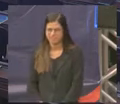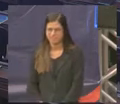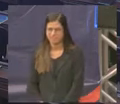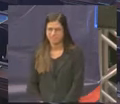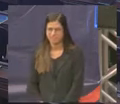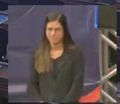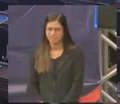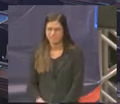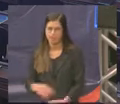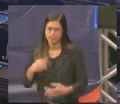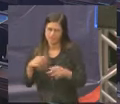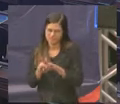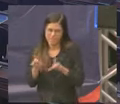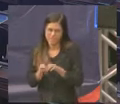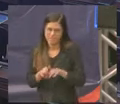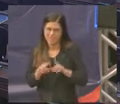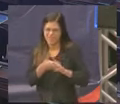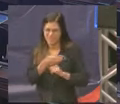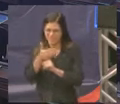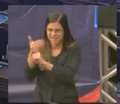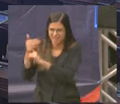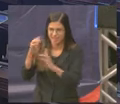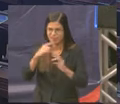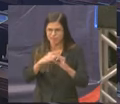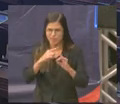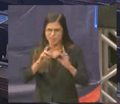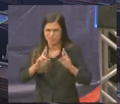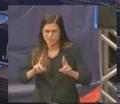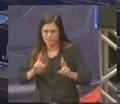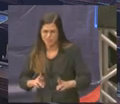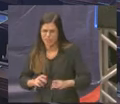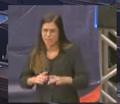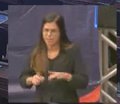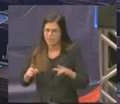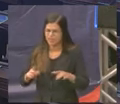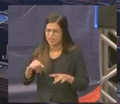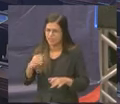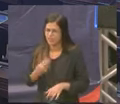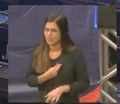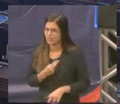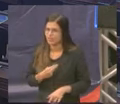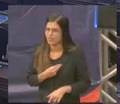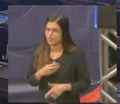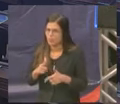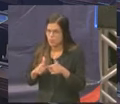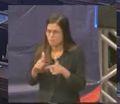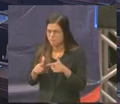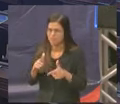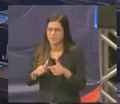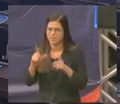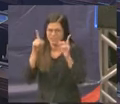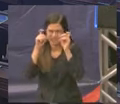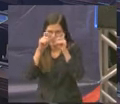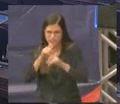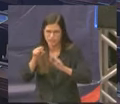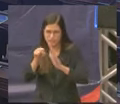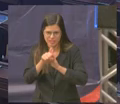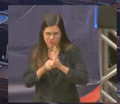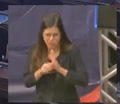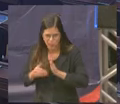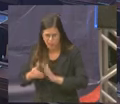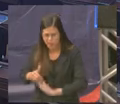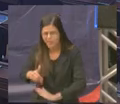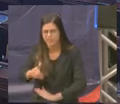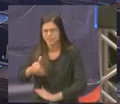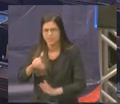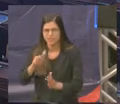Bom, eu também sou um tecno-otimista, mas acho que a gente vai passar uns gargalos difíceis desse século. Meu modelo mais geral de cenários, está publicado em vários